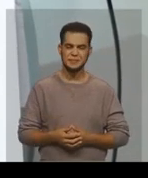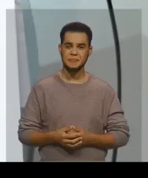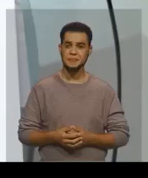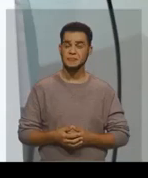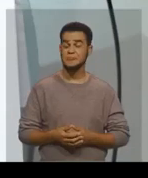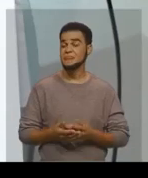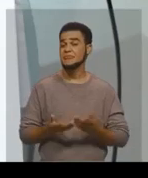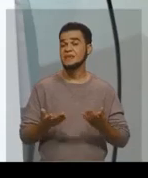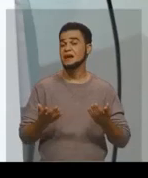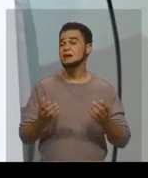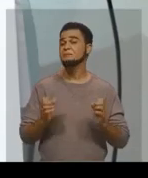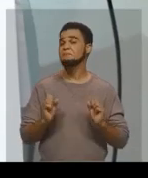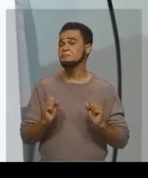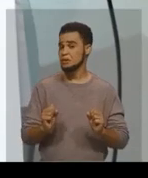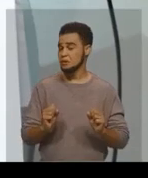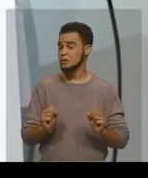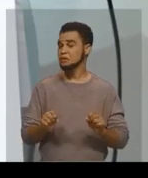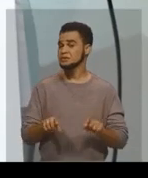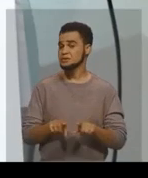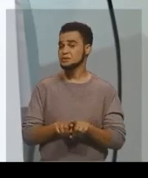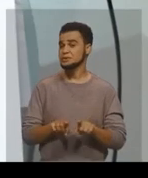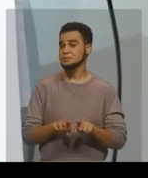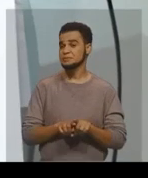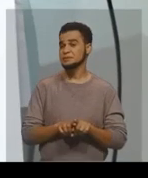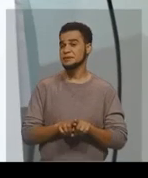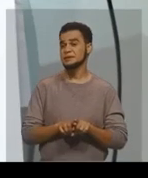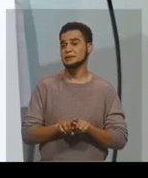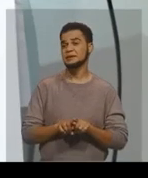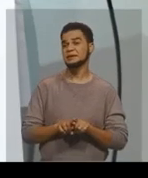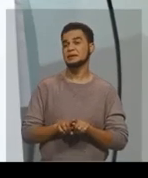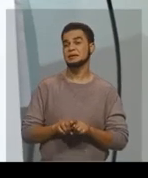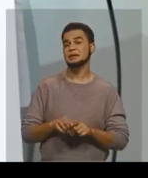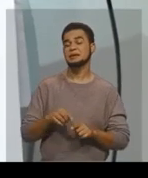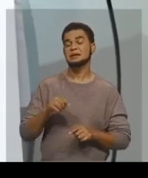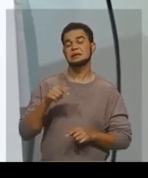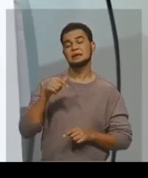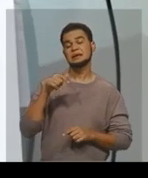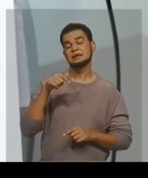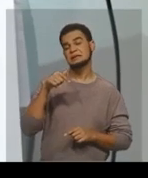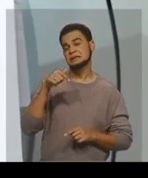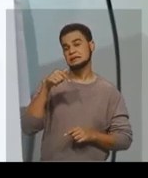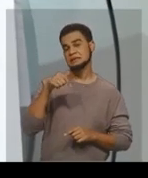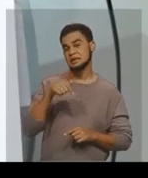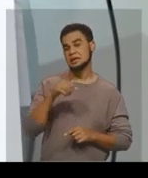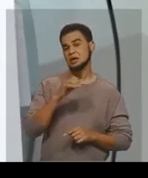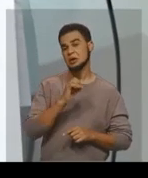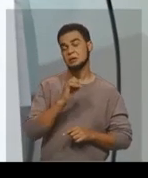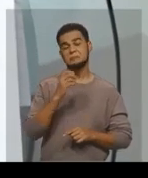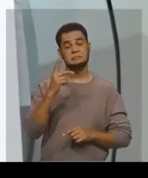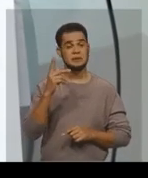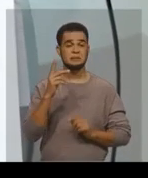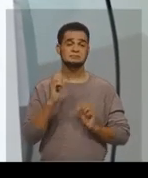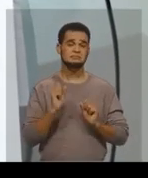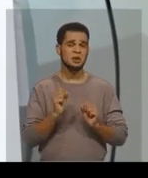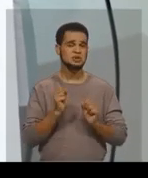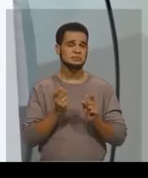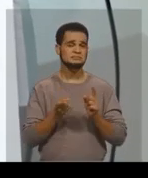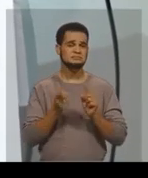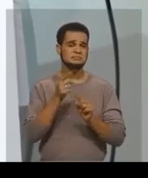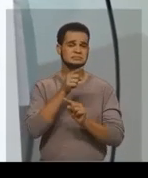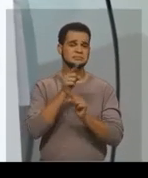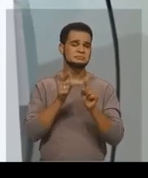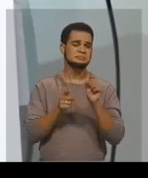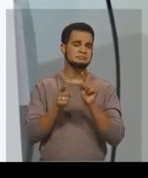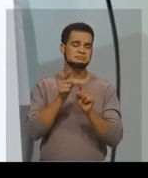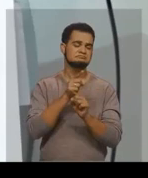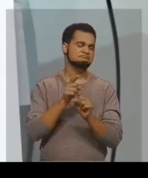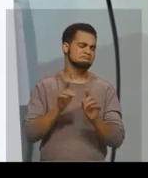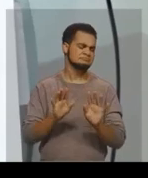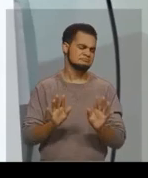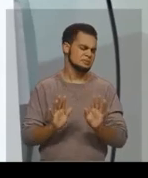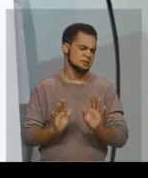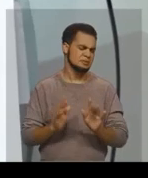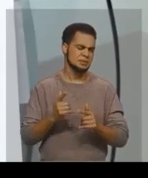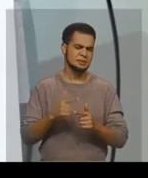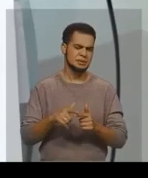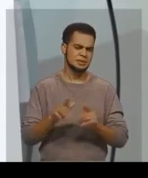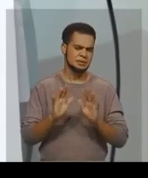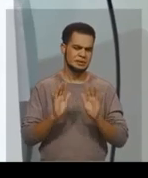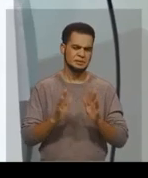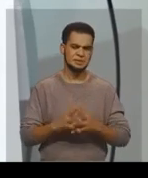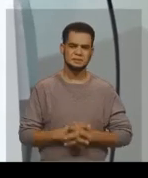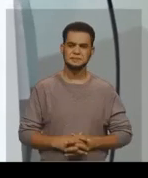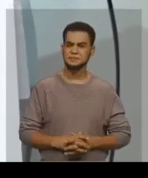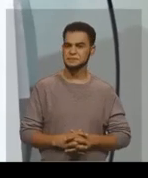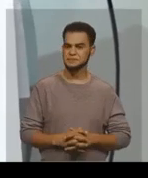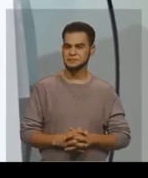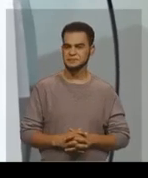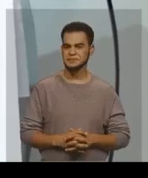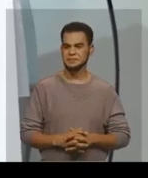Também pode ser escrito QOP, tá bom? Agora, o ângulo R. Quem que é a origem? Quem que é